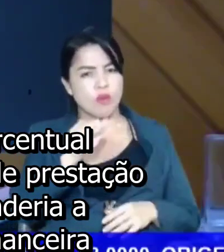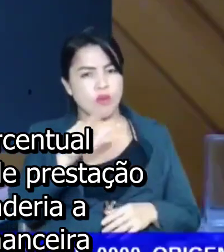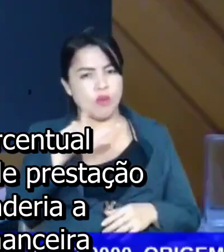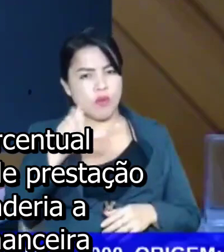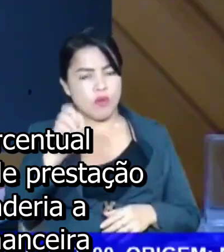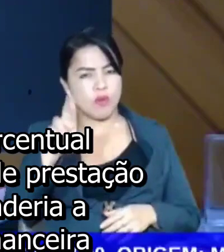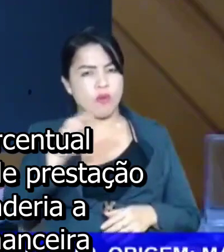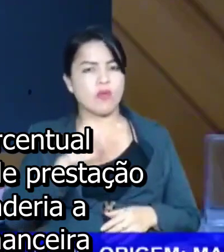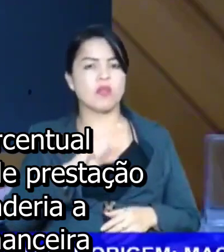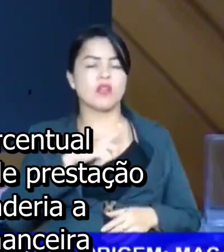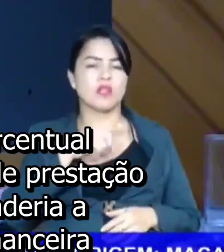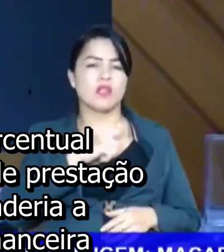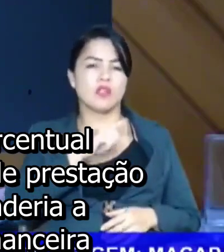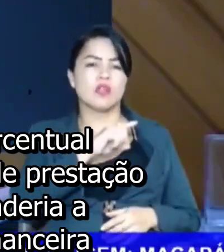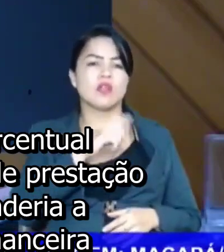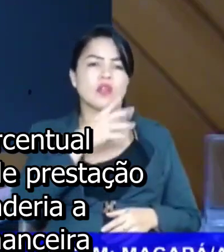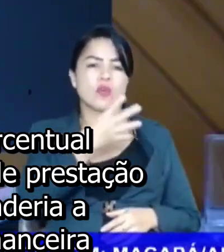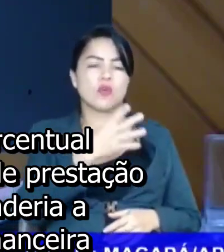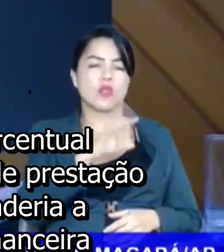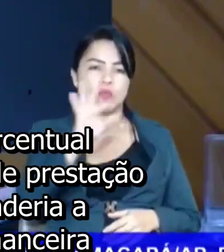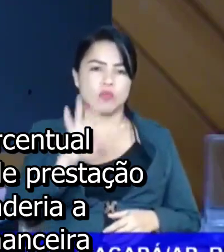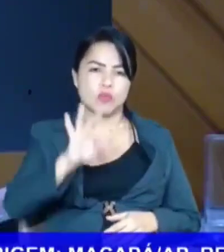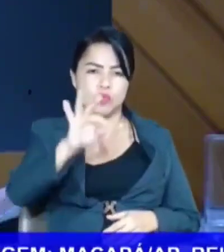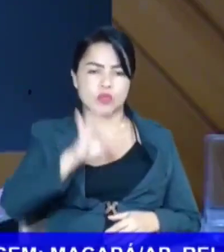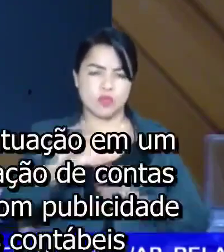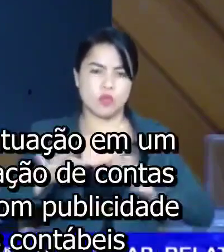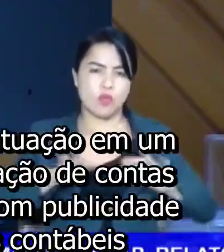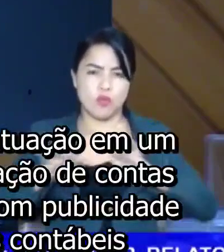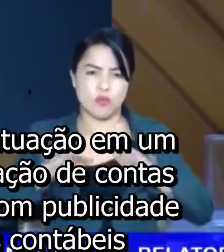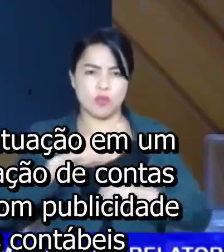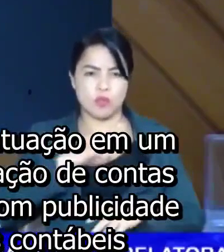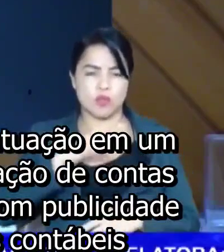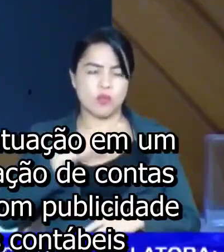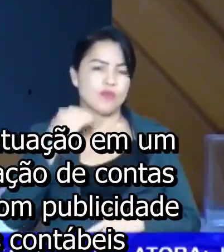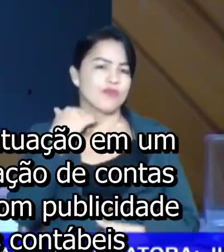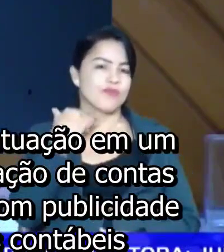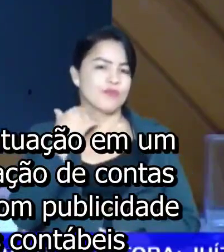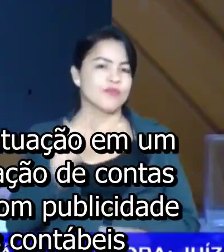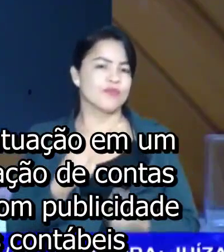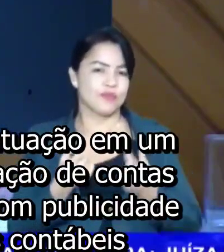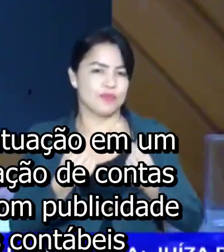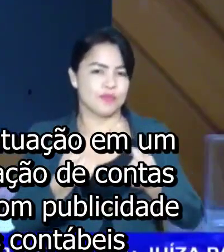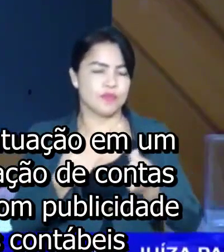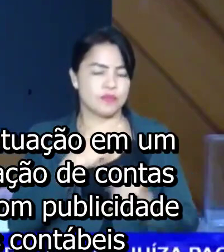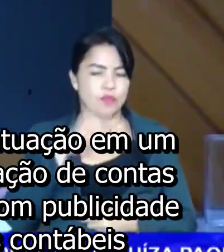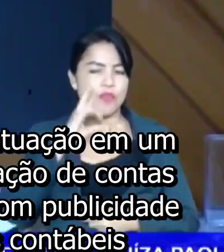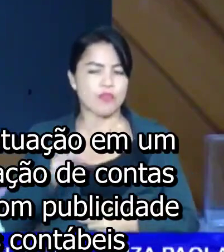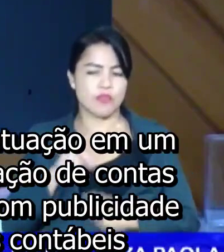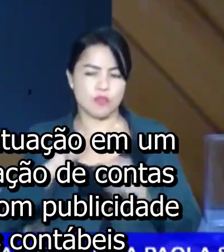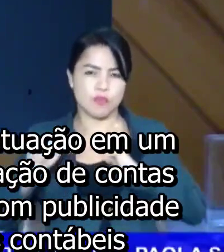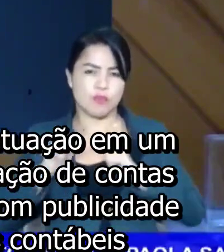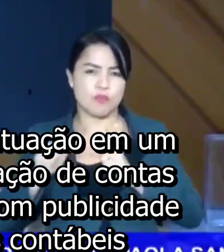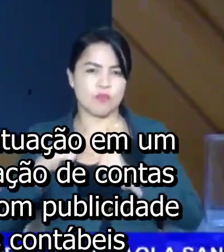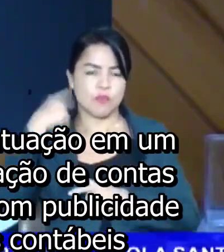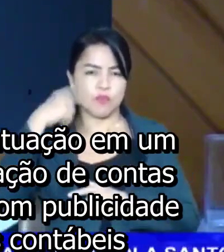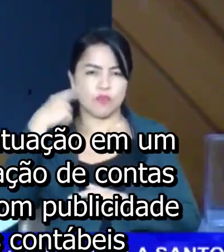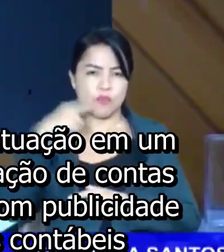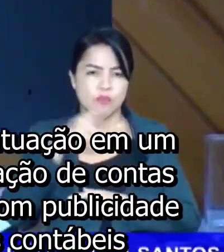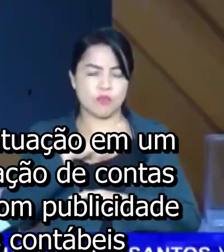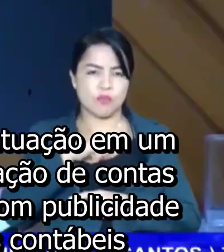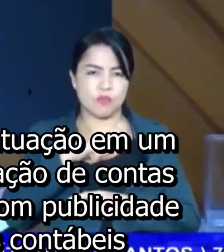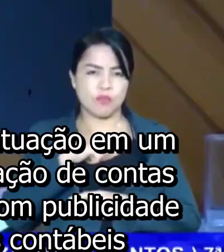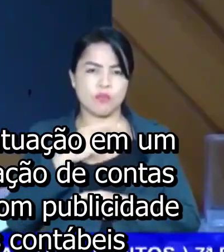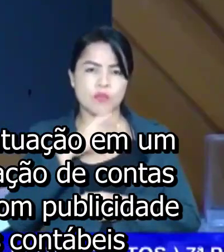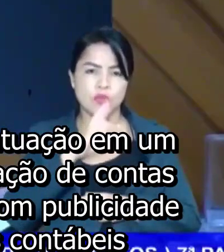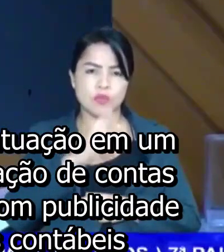corresponderia a um total de 4% da movimentação financeira. Aduziu que a prestação de serviços advocatícios corresponde à